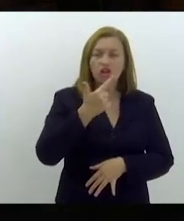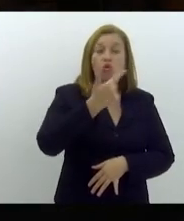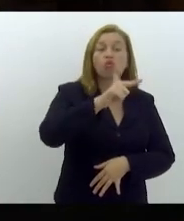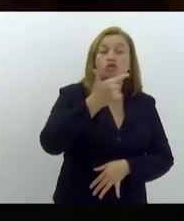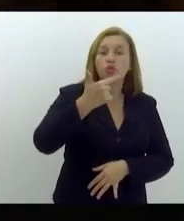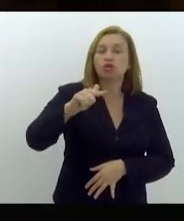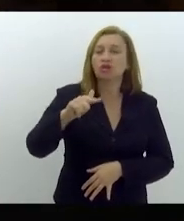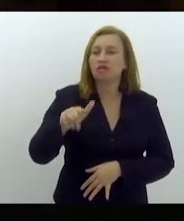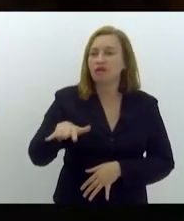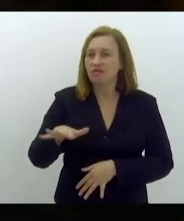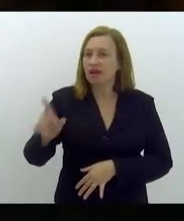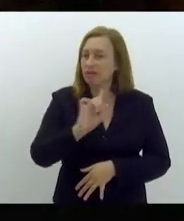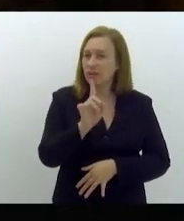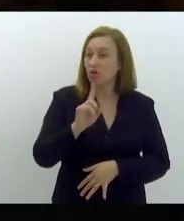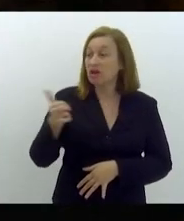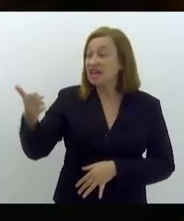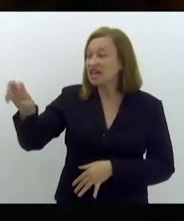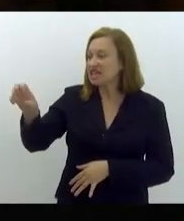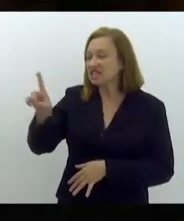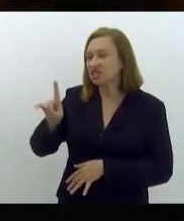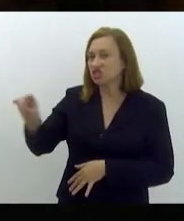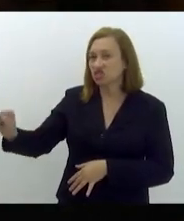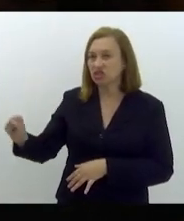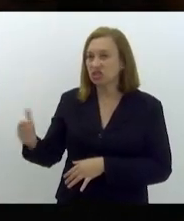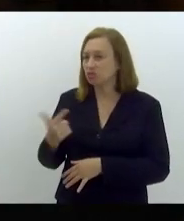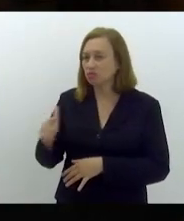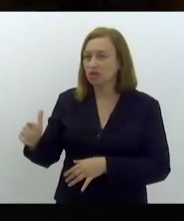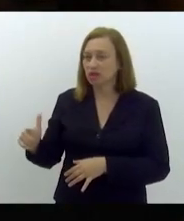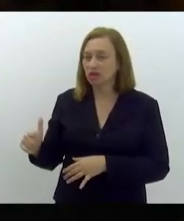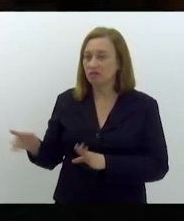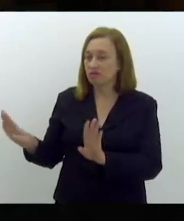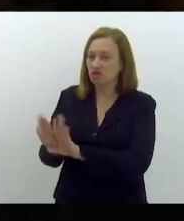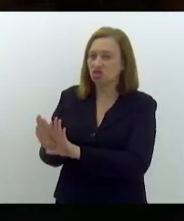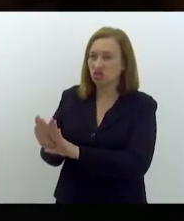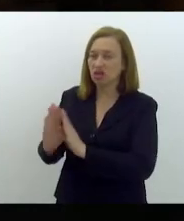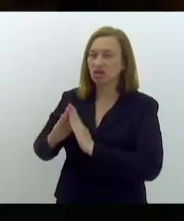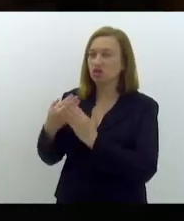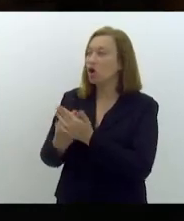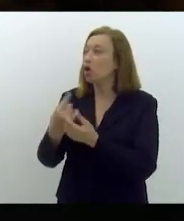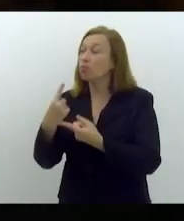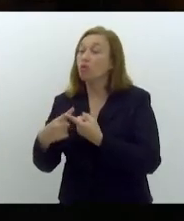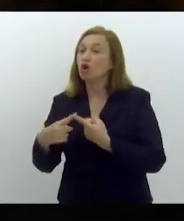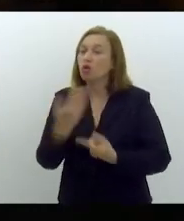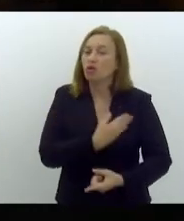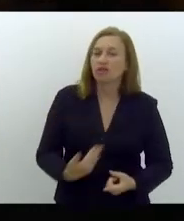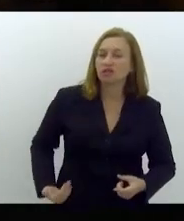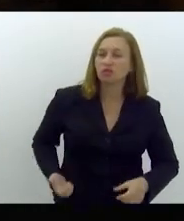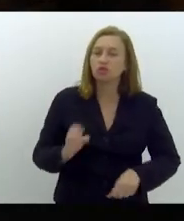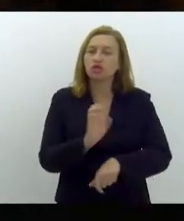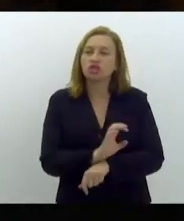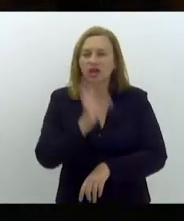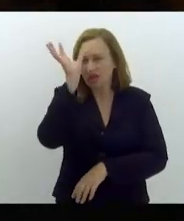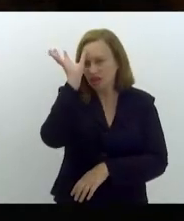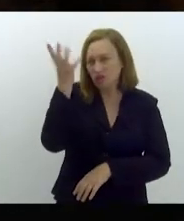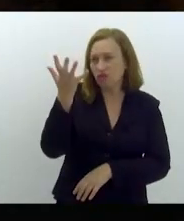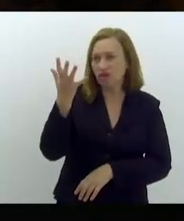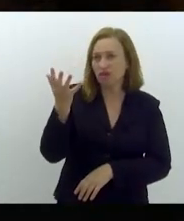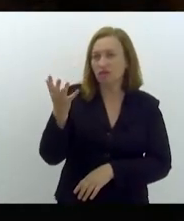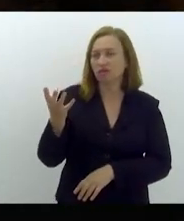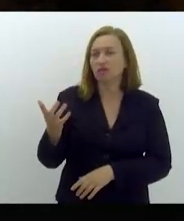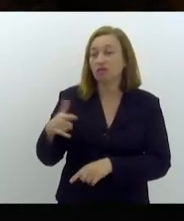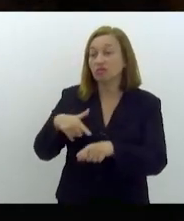tiveram 15 dias sem aula porque o governador do Estado resolveu fazer